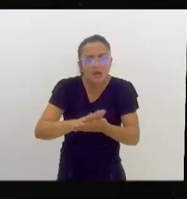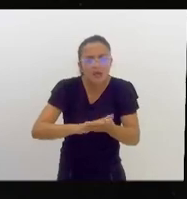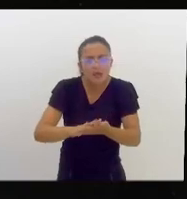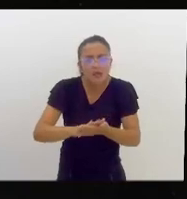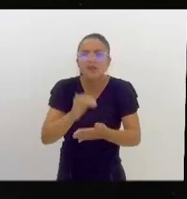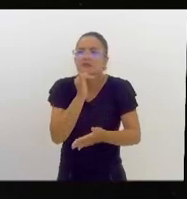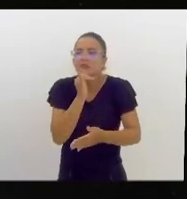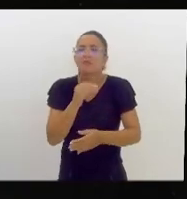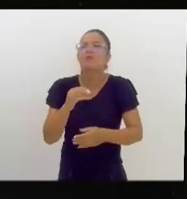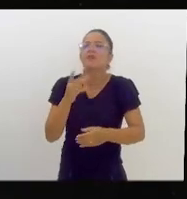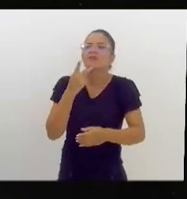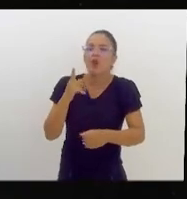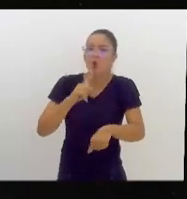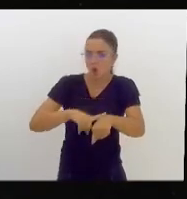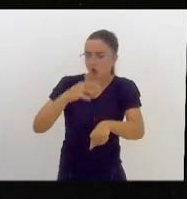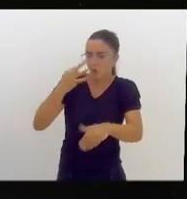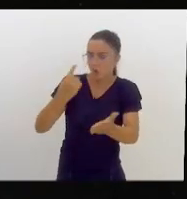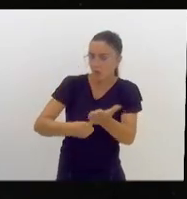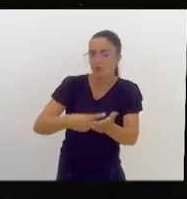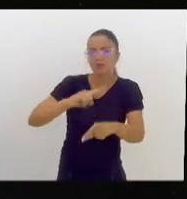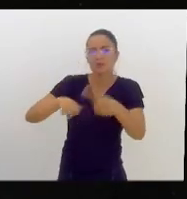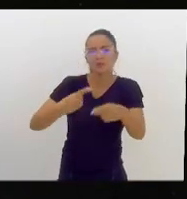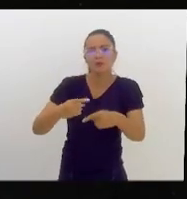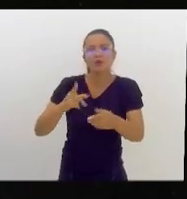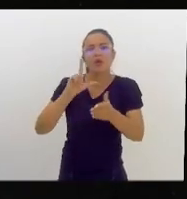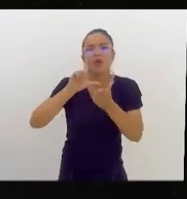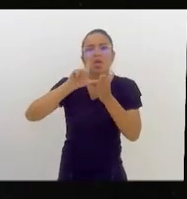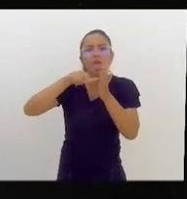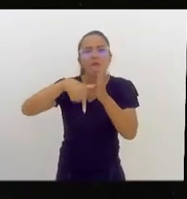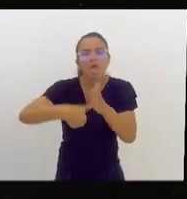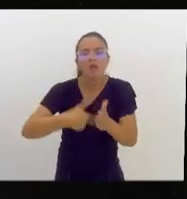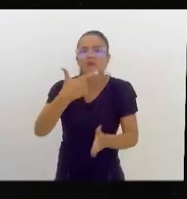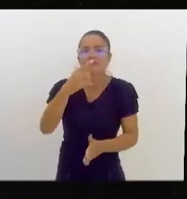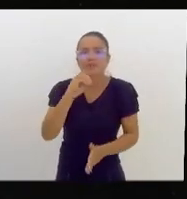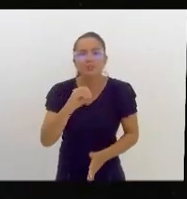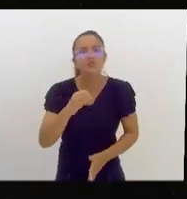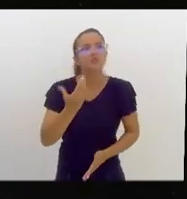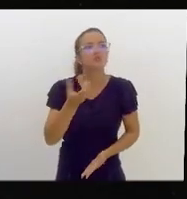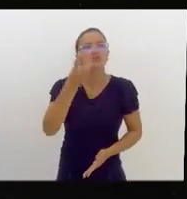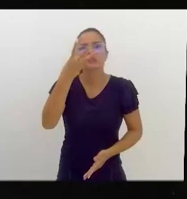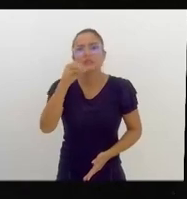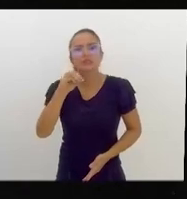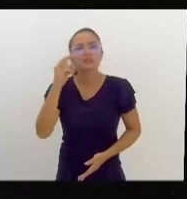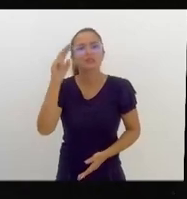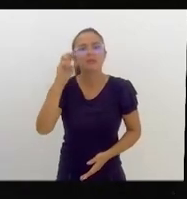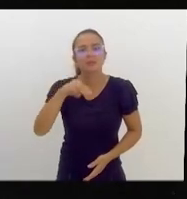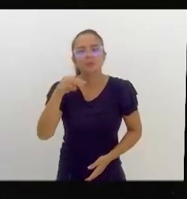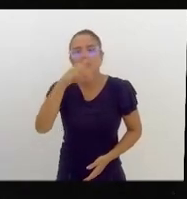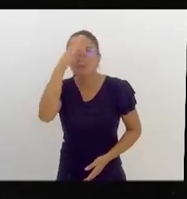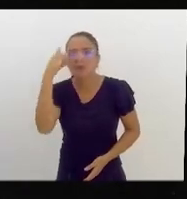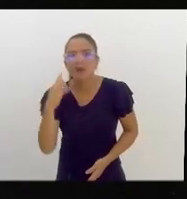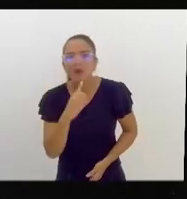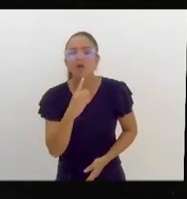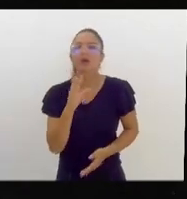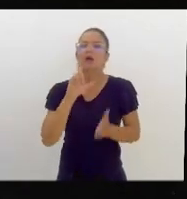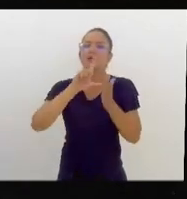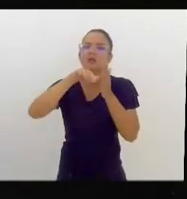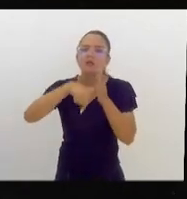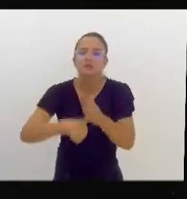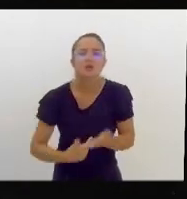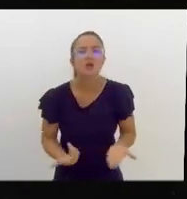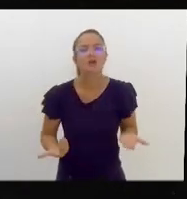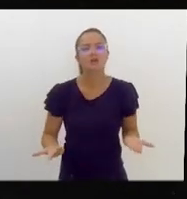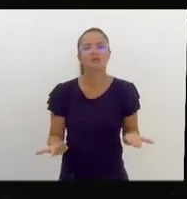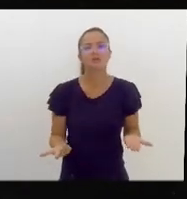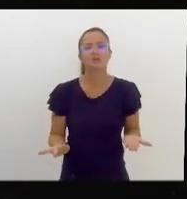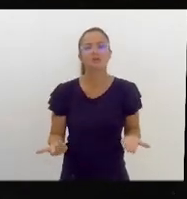o pior disso tudo, não tem banheiro nas estações de trem. São apenas pouquíssimas estações de trem que têm banheiro,